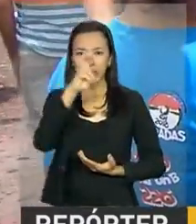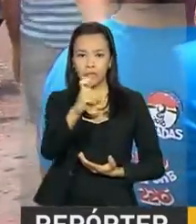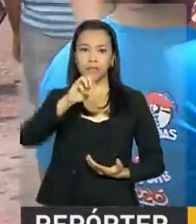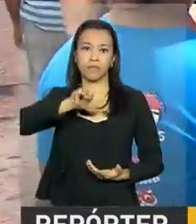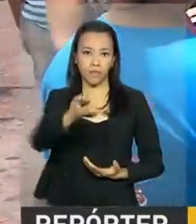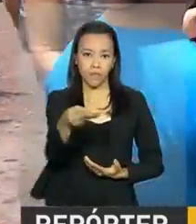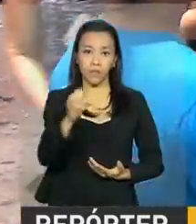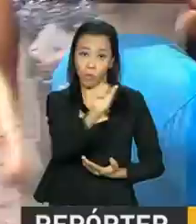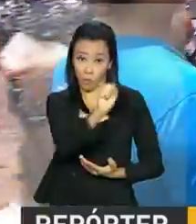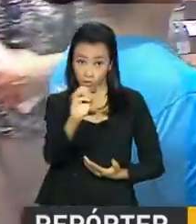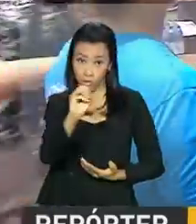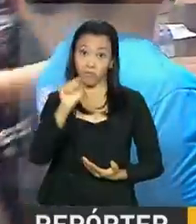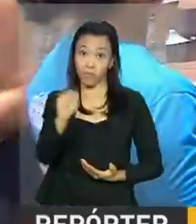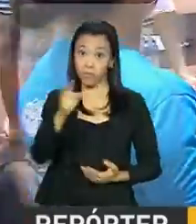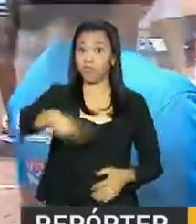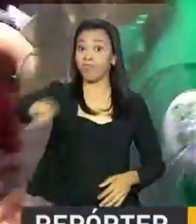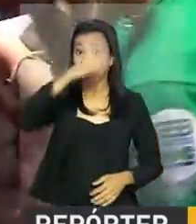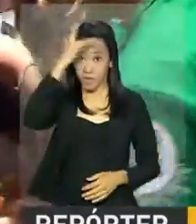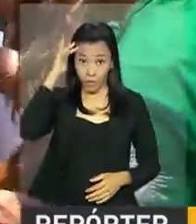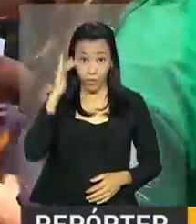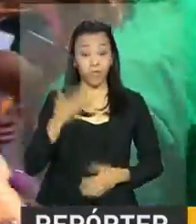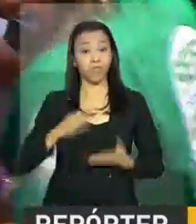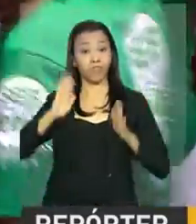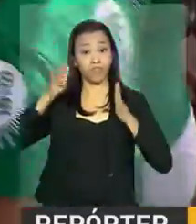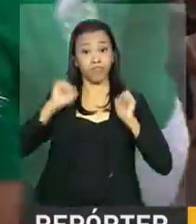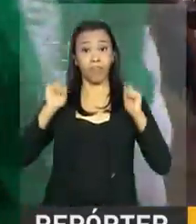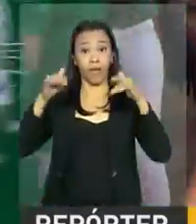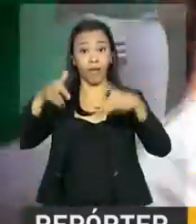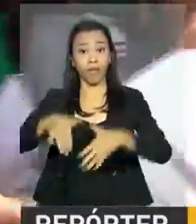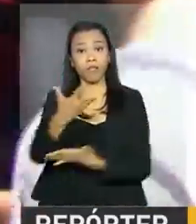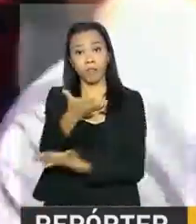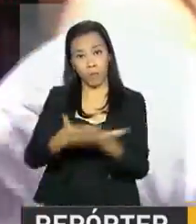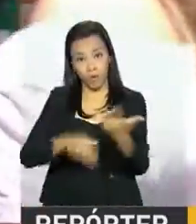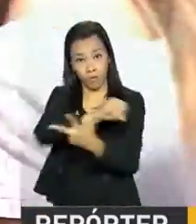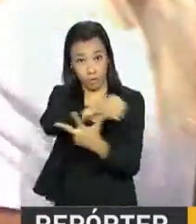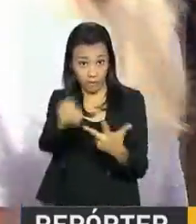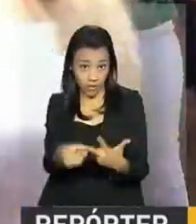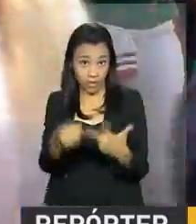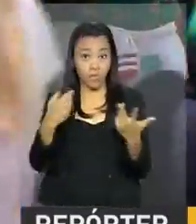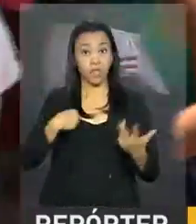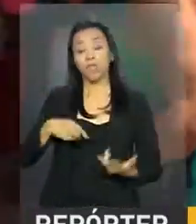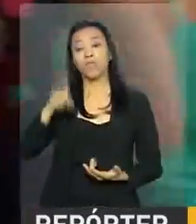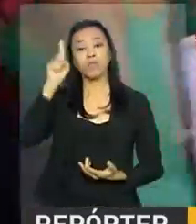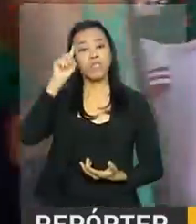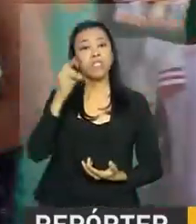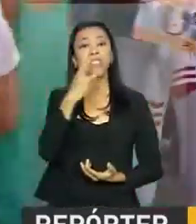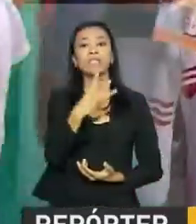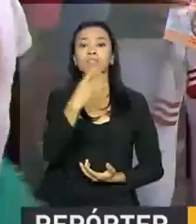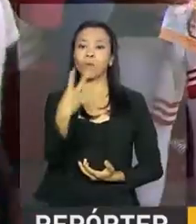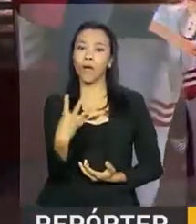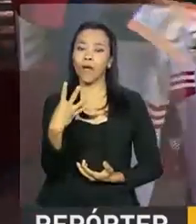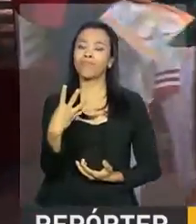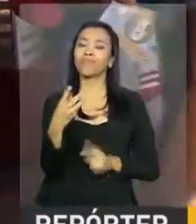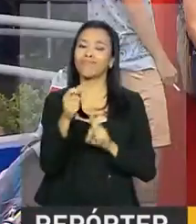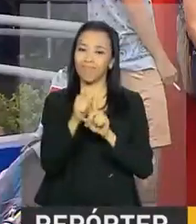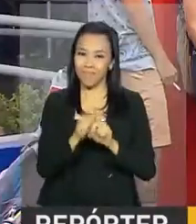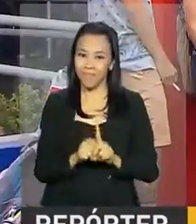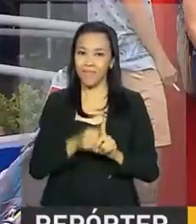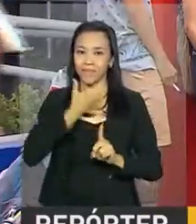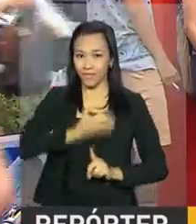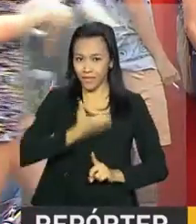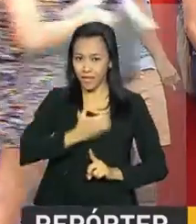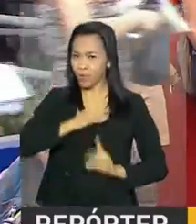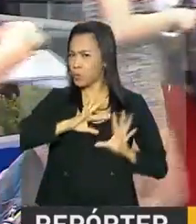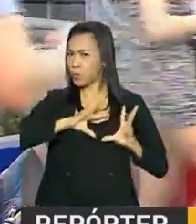800 mil pessoas fizeram as provas no fim de semana e nos dias 3 e 4 de dezembro todos os inscritos